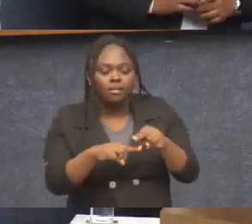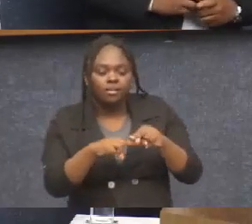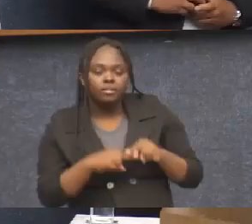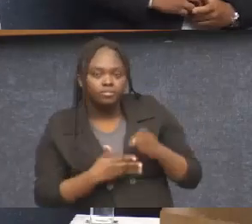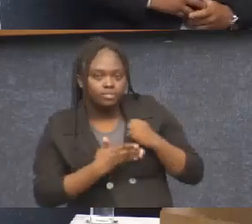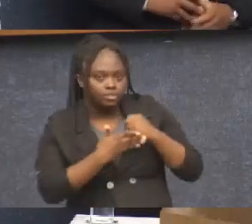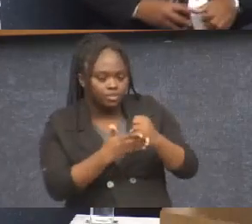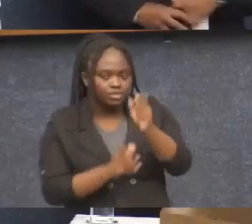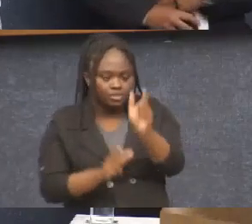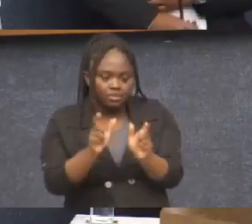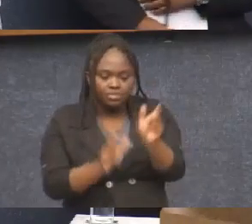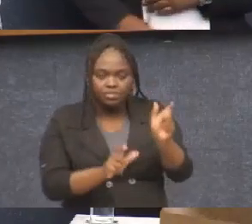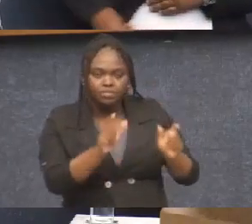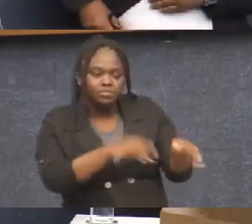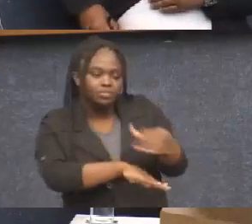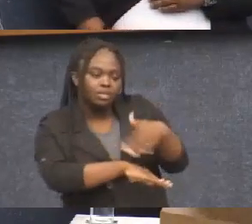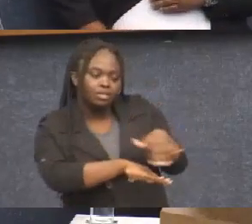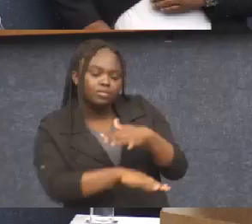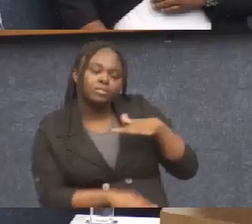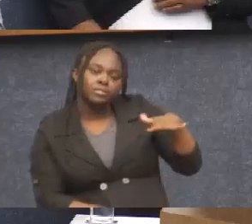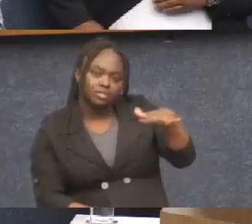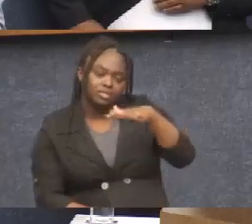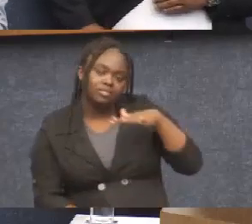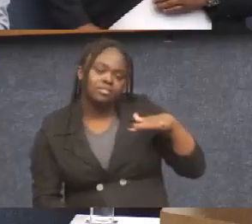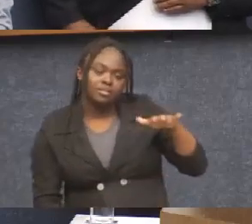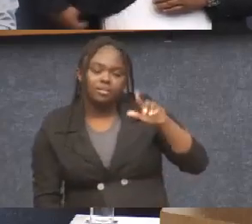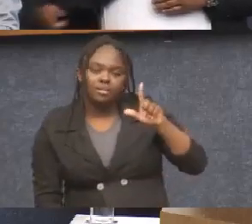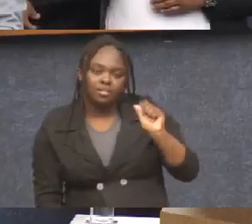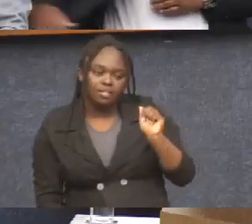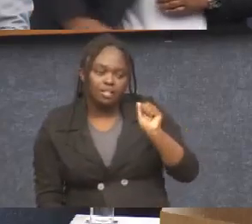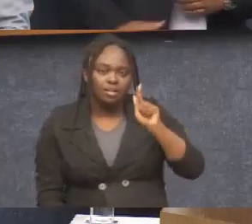pessoas em situação de rua na região da Lagoinha.